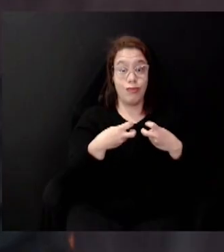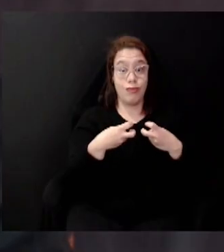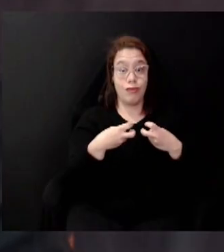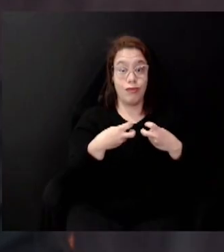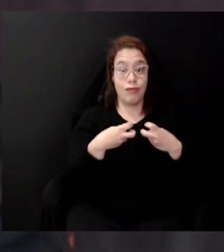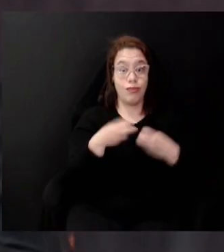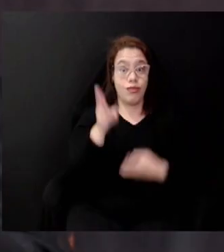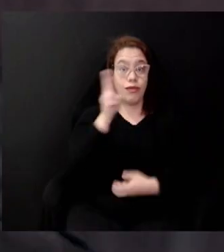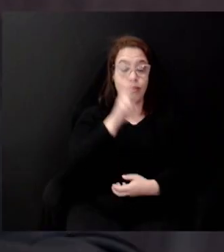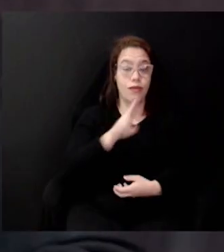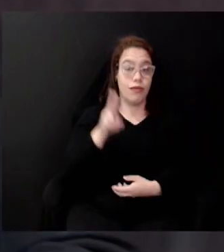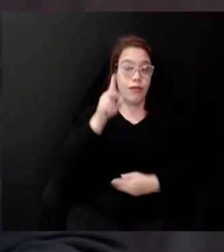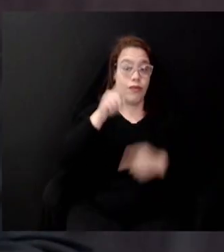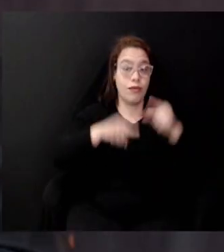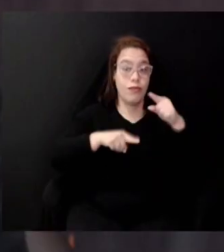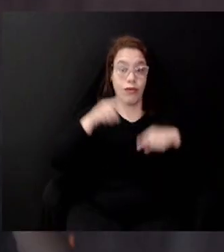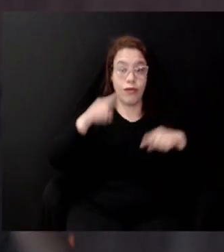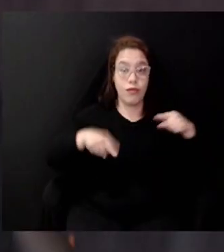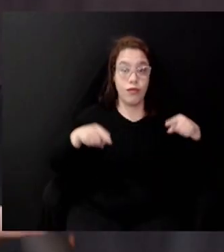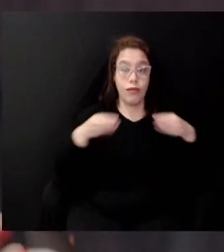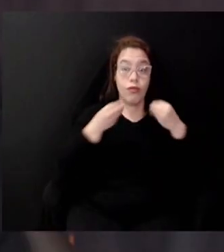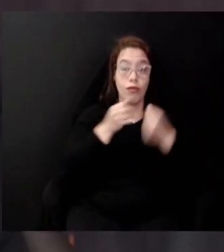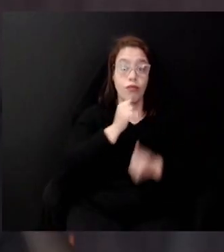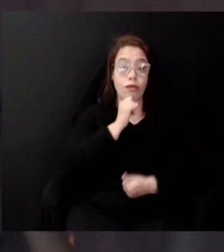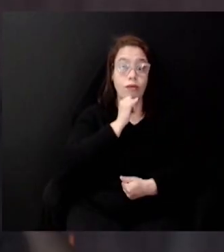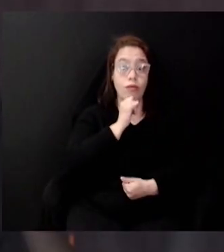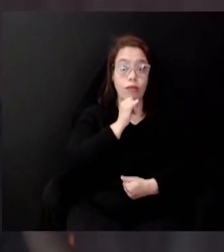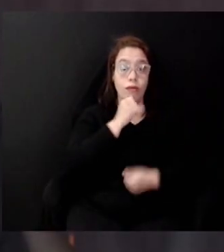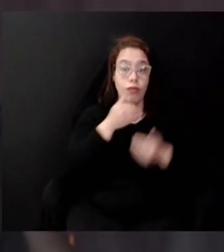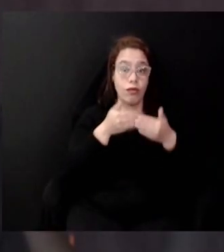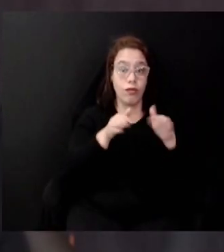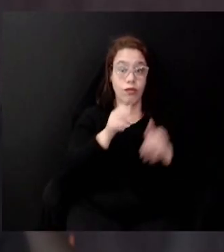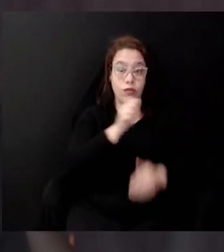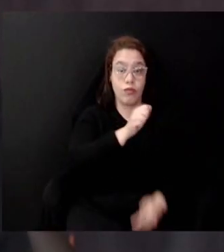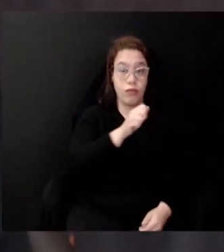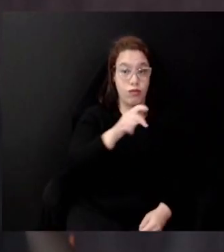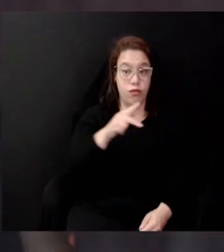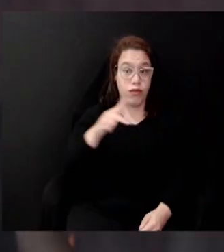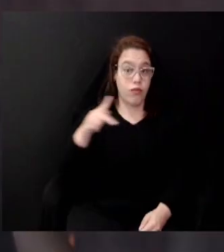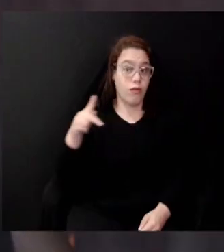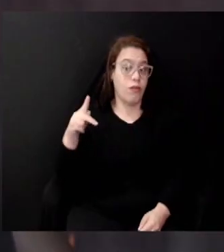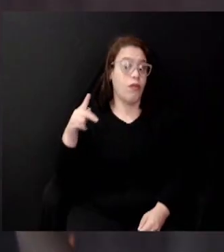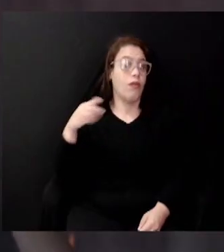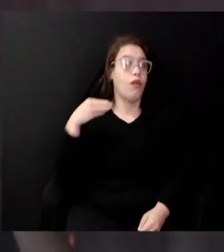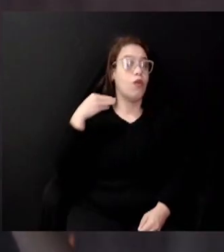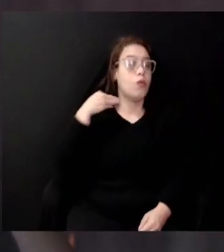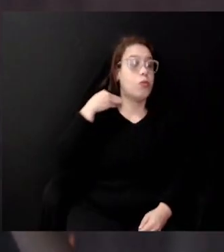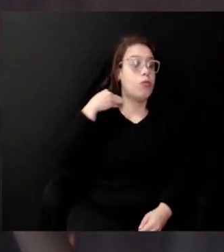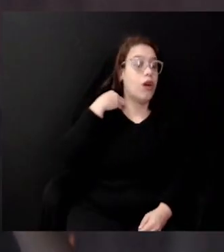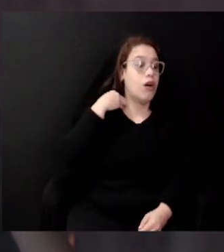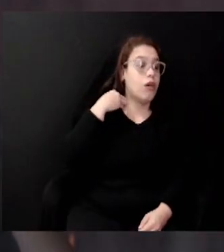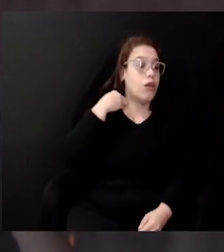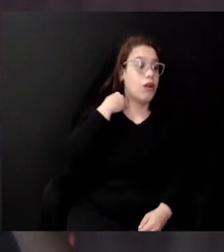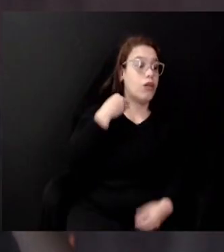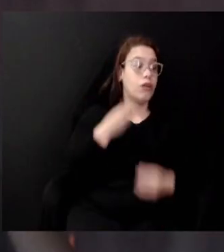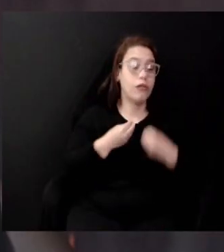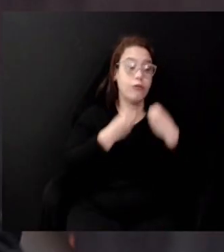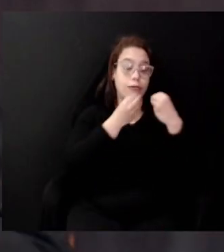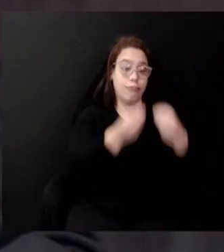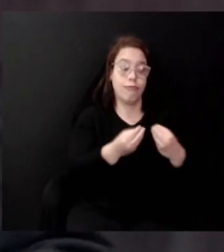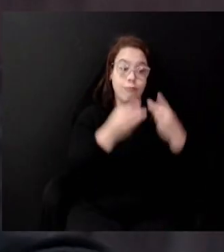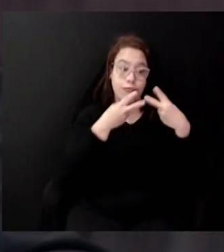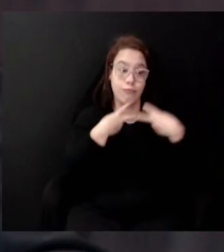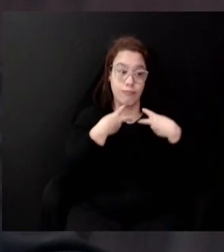uma série de coisas, como, por exemplo, abrir aplicativo de banco. E você está fornecendo o seu reconhecimento